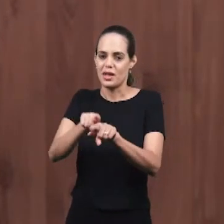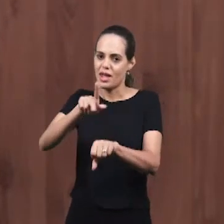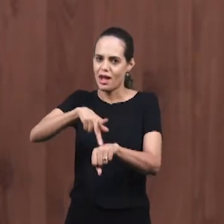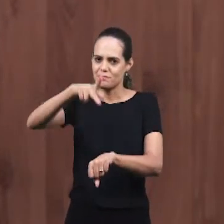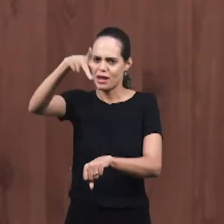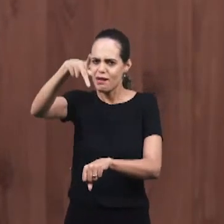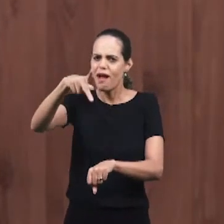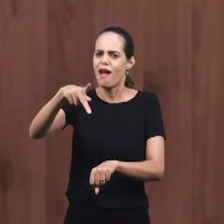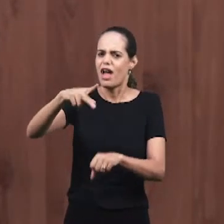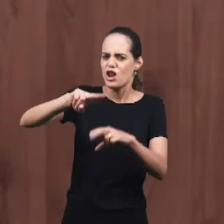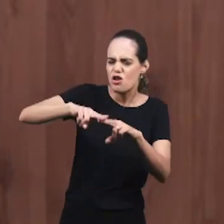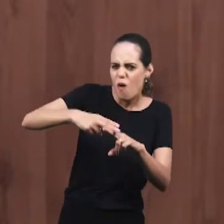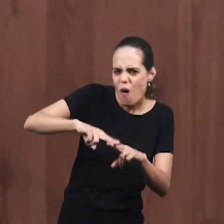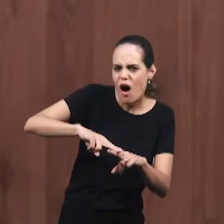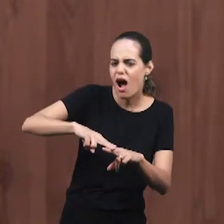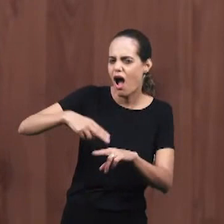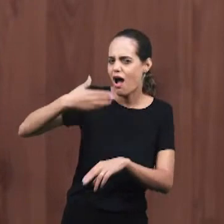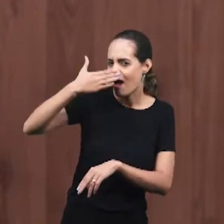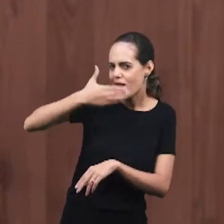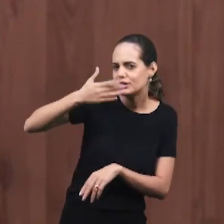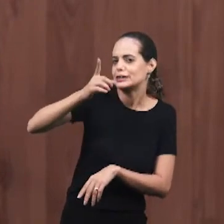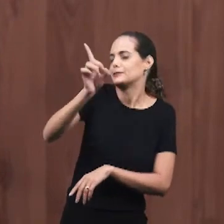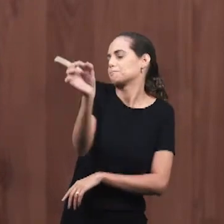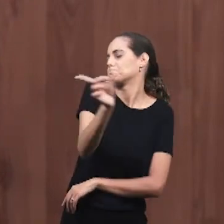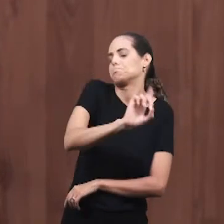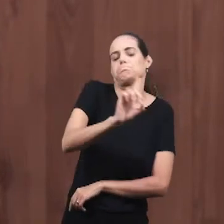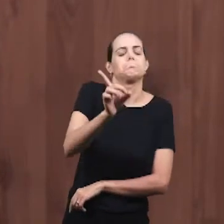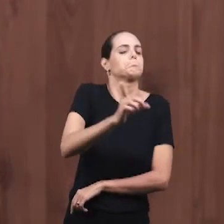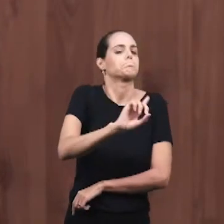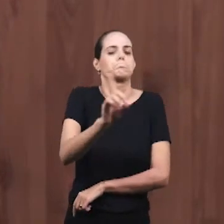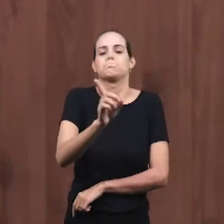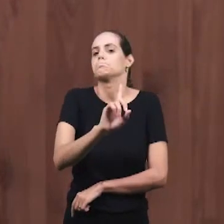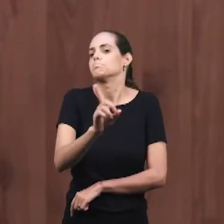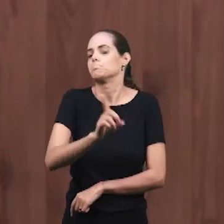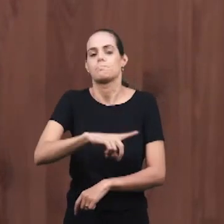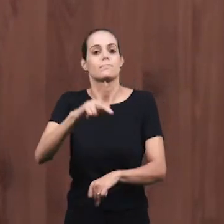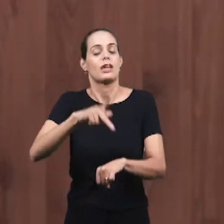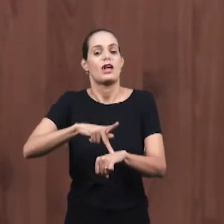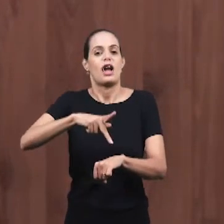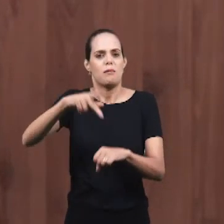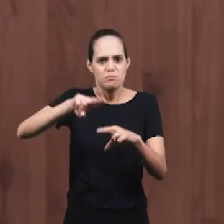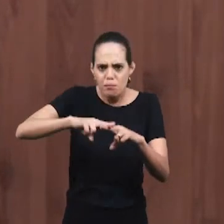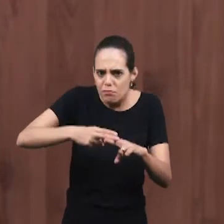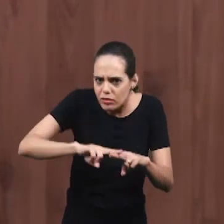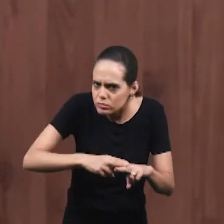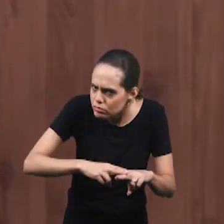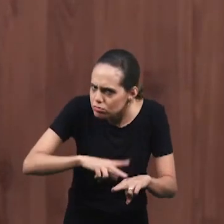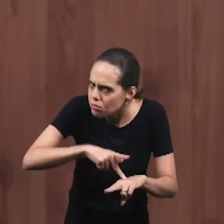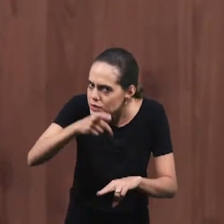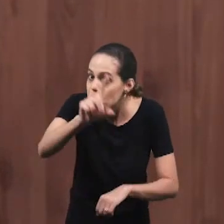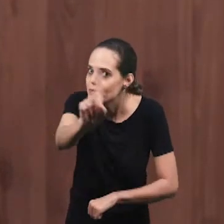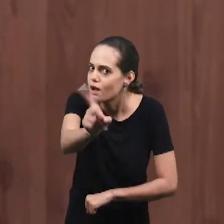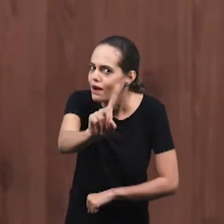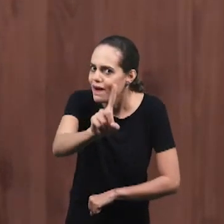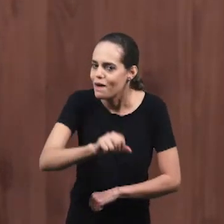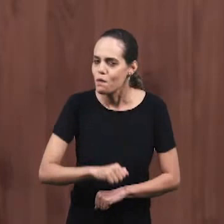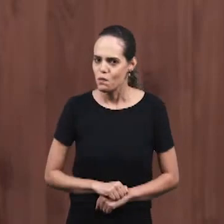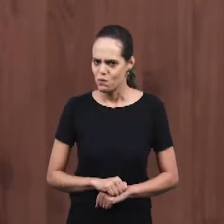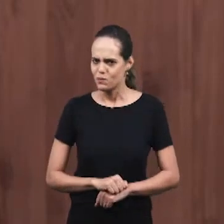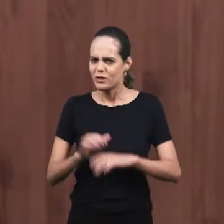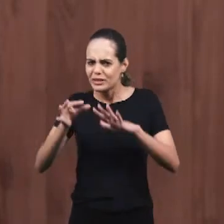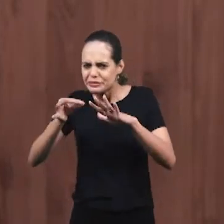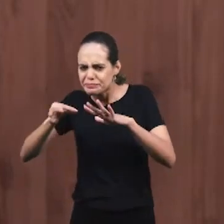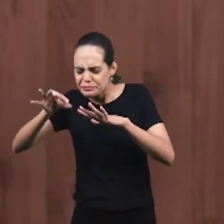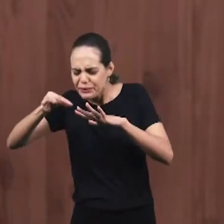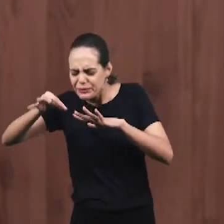realmente ela é comemorada, não é com doces, não é com caramelo, não é com outra coisa, mas é exatamente o